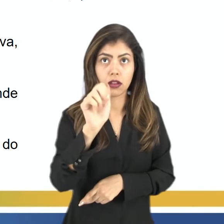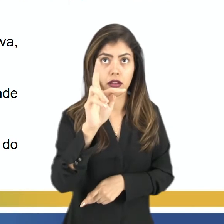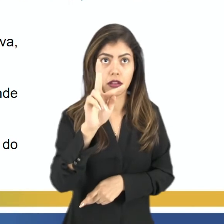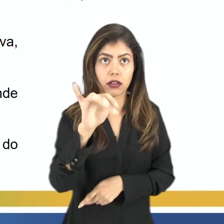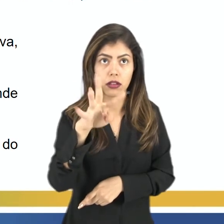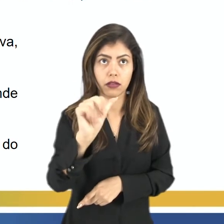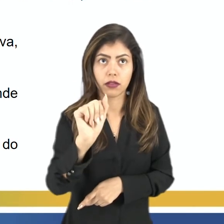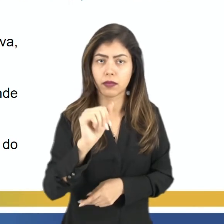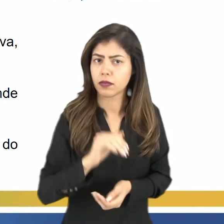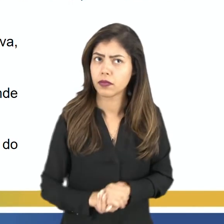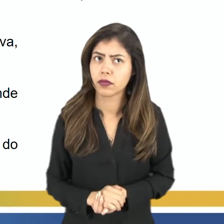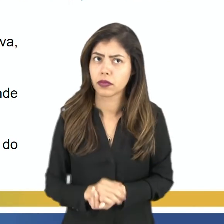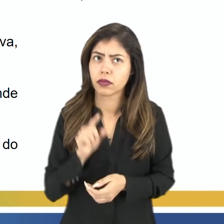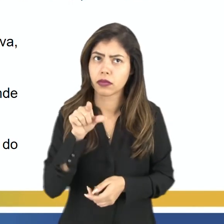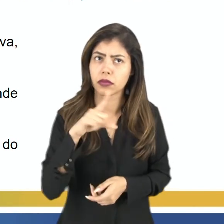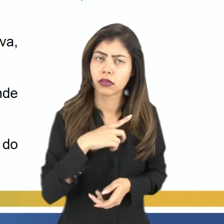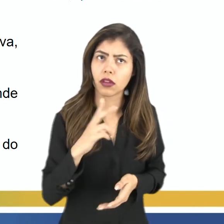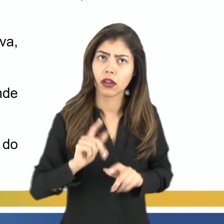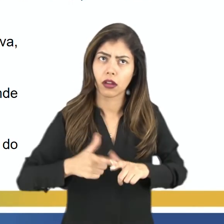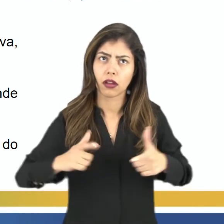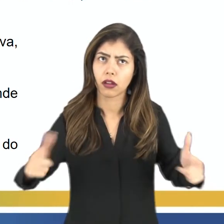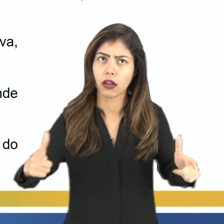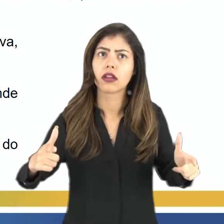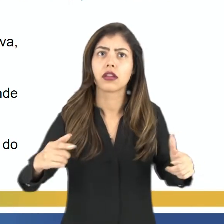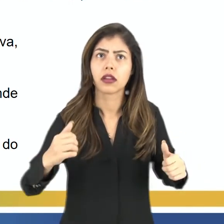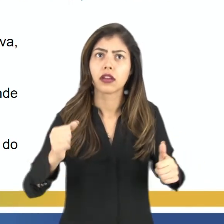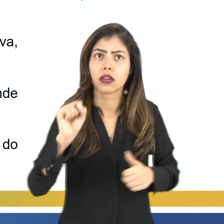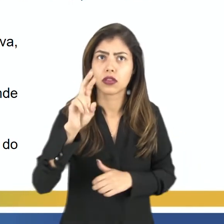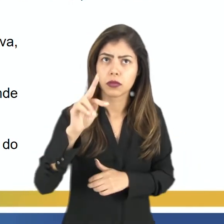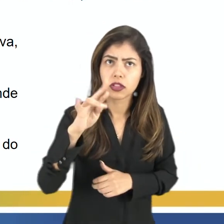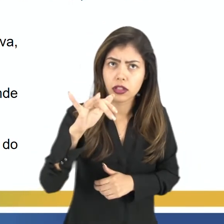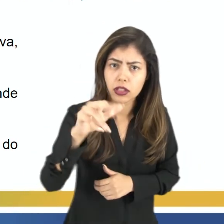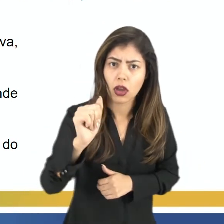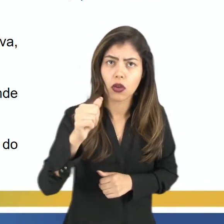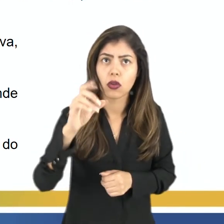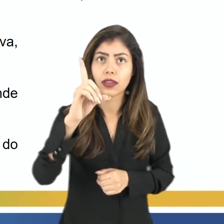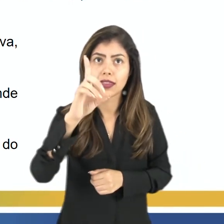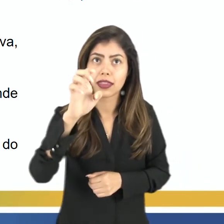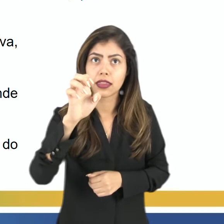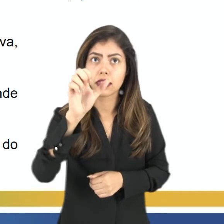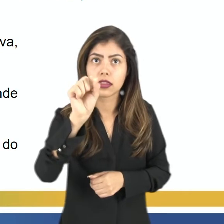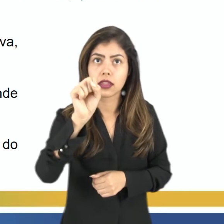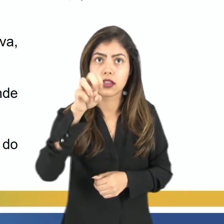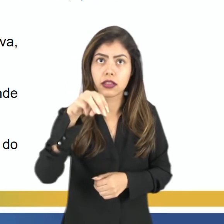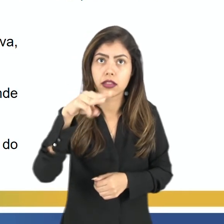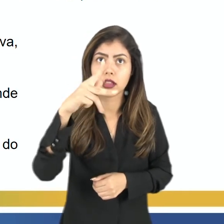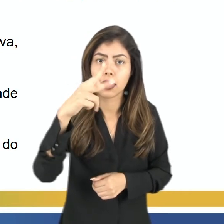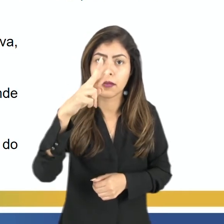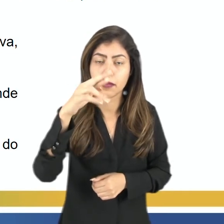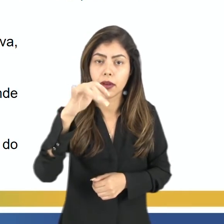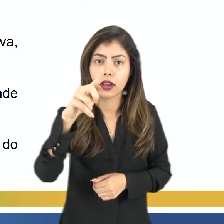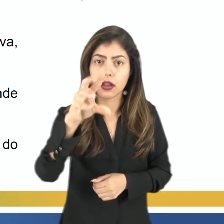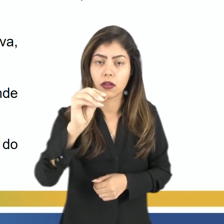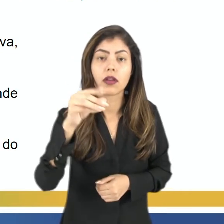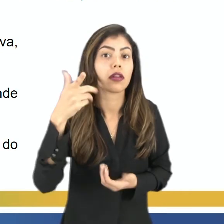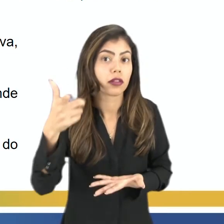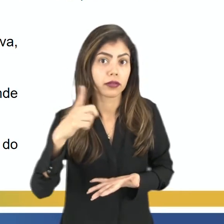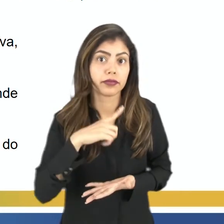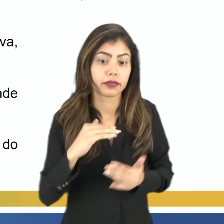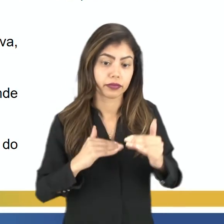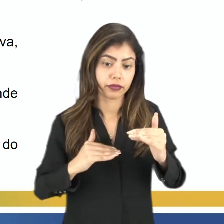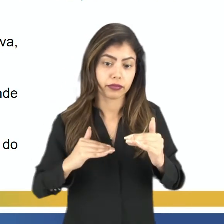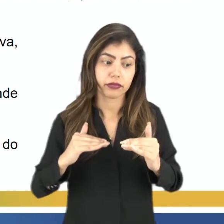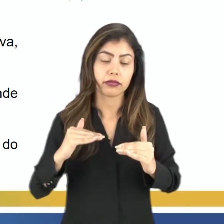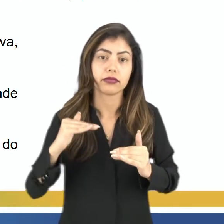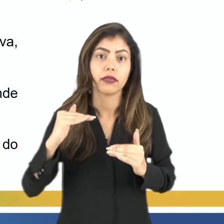ativa devido ao crescimento substancial do desemprego. Pessoal, existe um crescimento do desemprego,